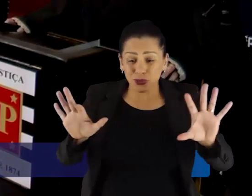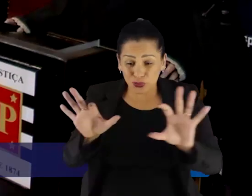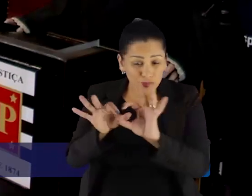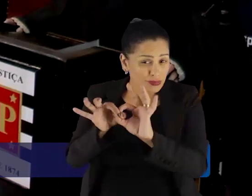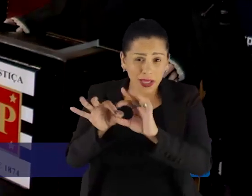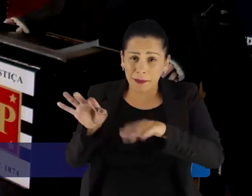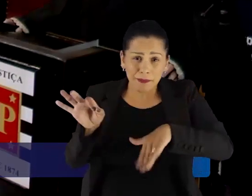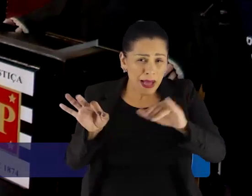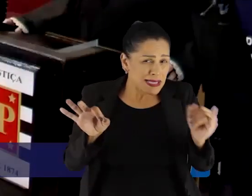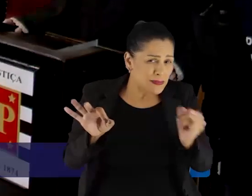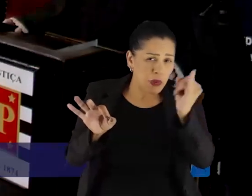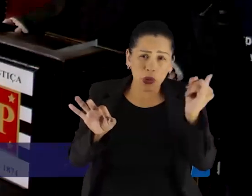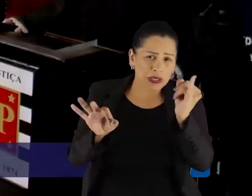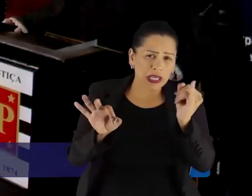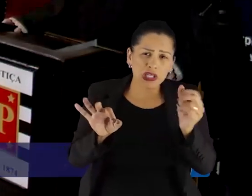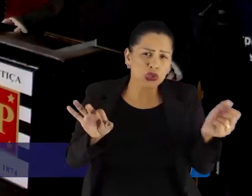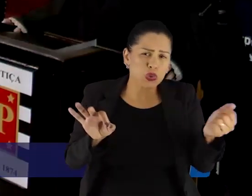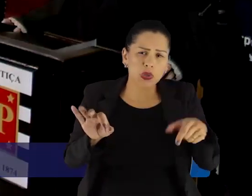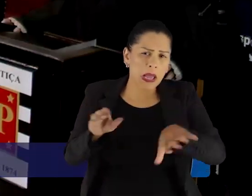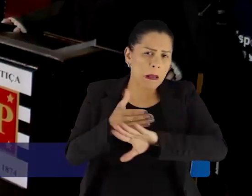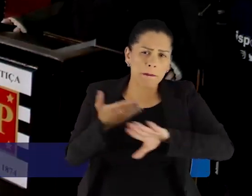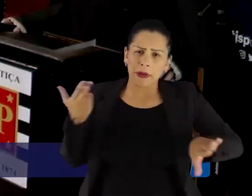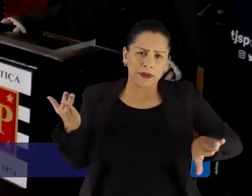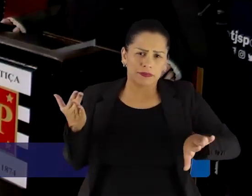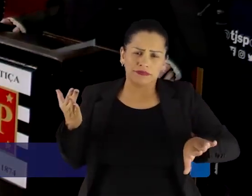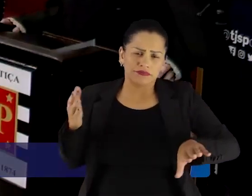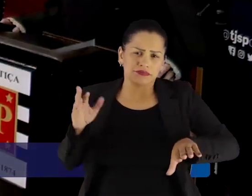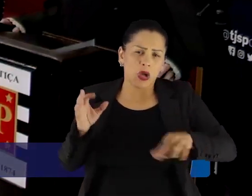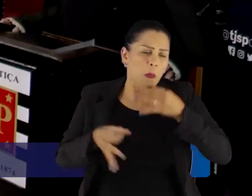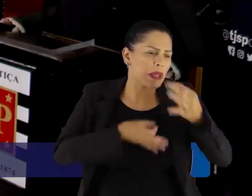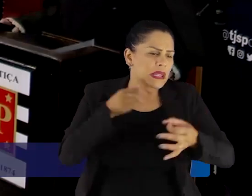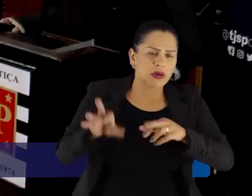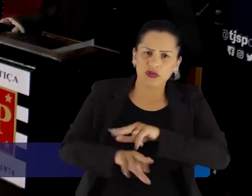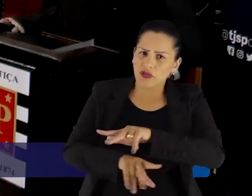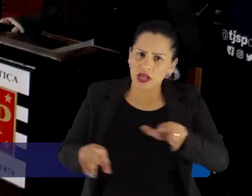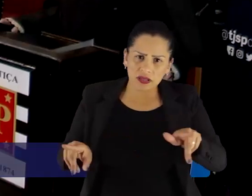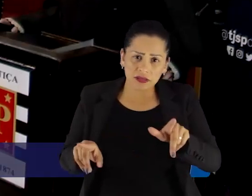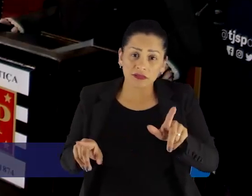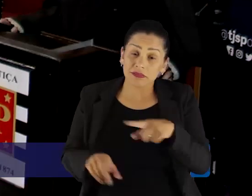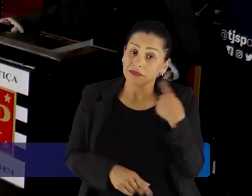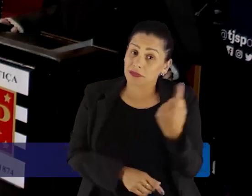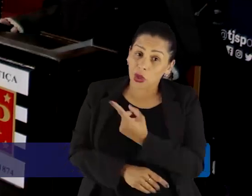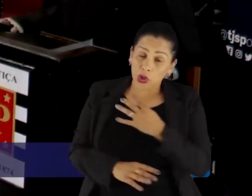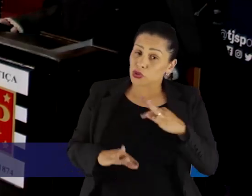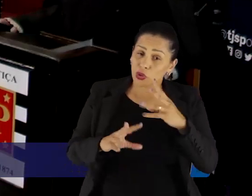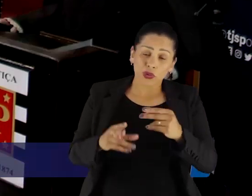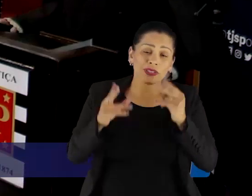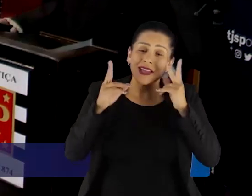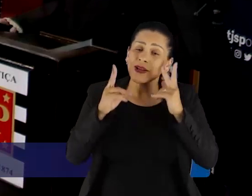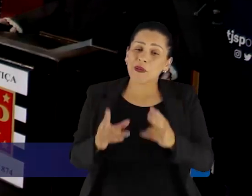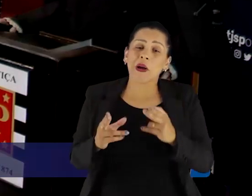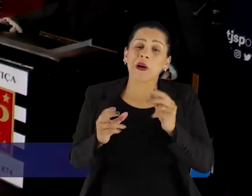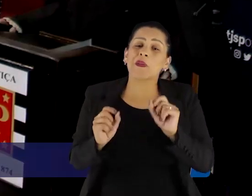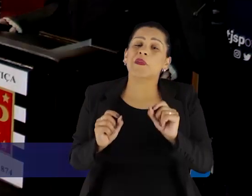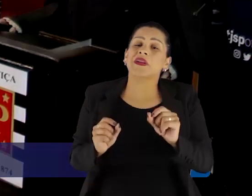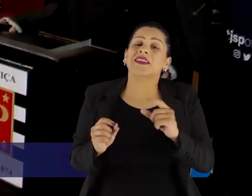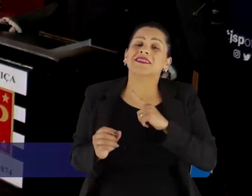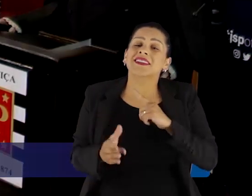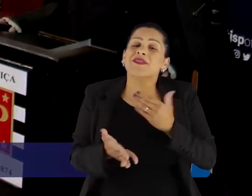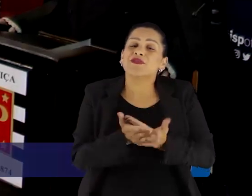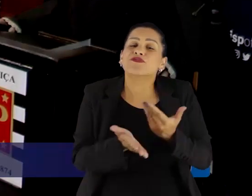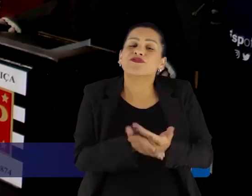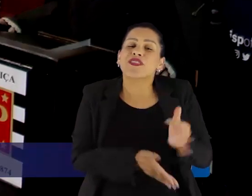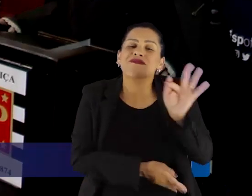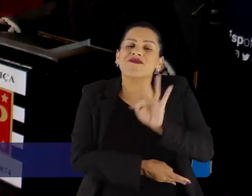do que o que nos separa até porque todos nós viemos dos mesmos bancos escolares